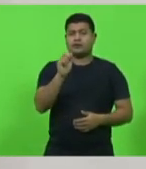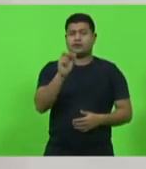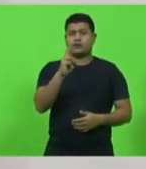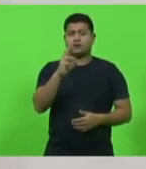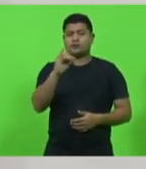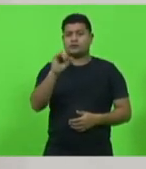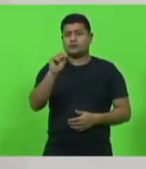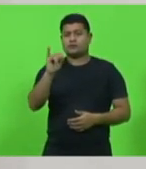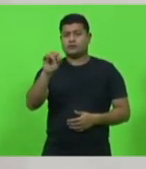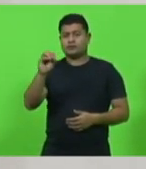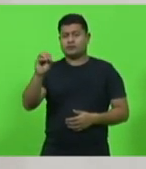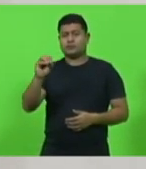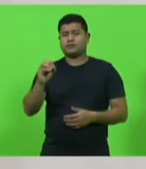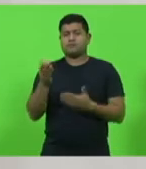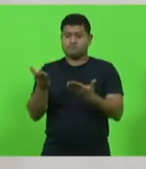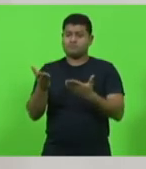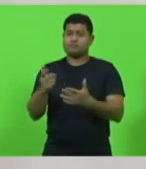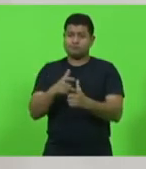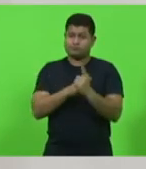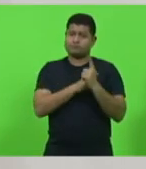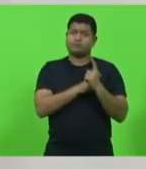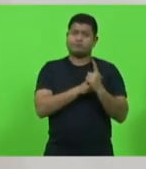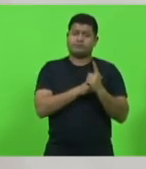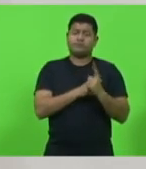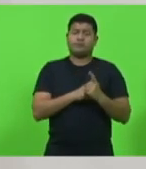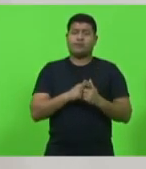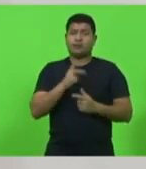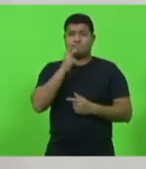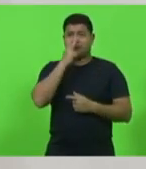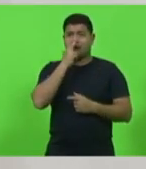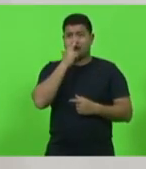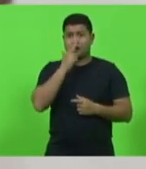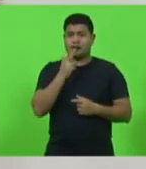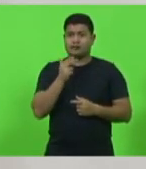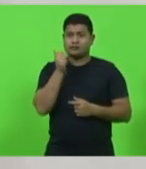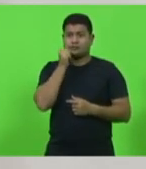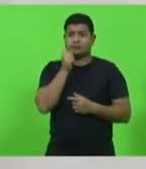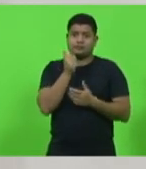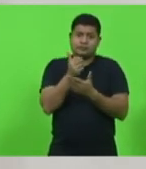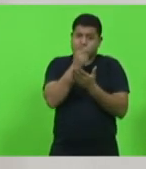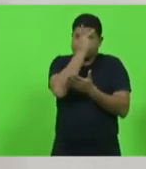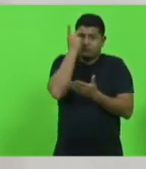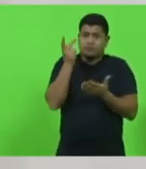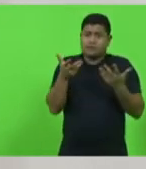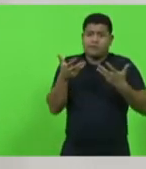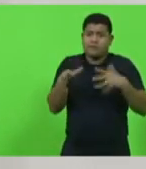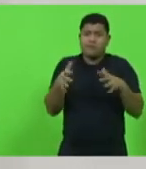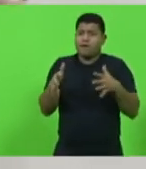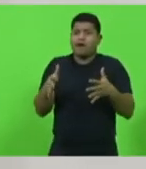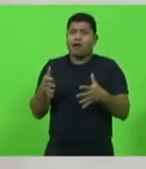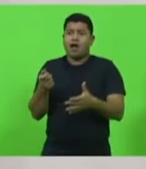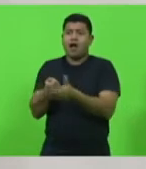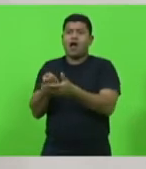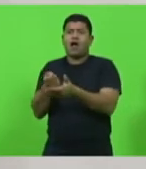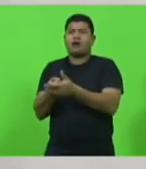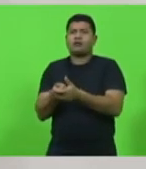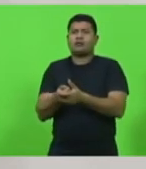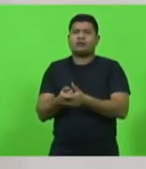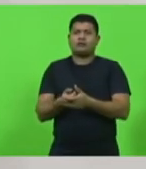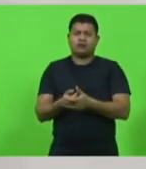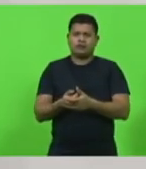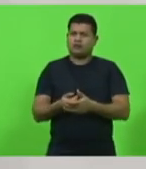devendo, e as pessoas parecem que ficam com medo de cobrar, porque daí já vem essa questão, não tem que ter